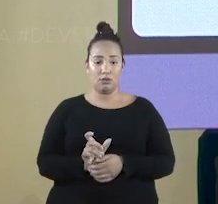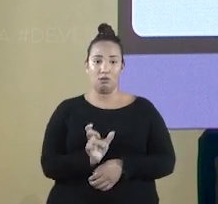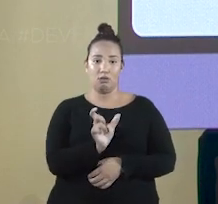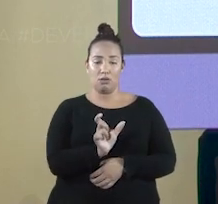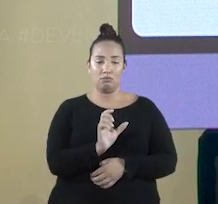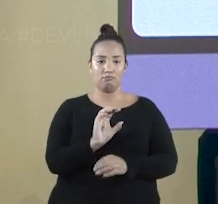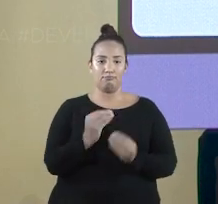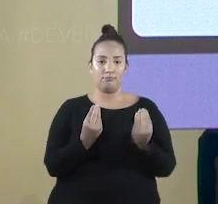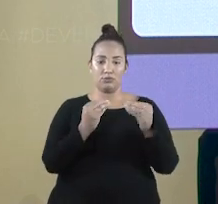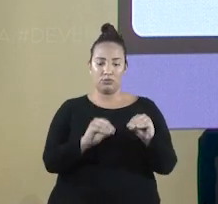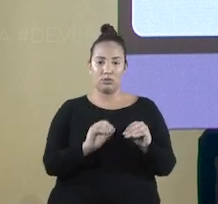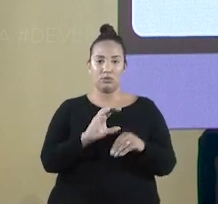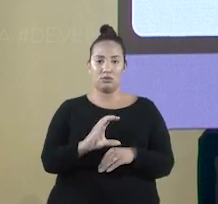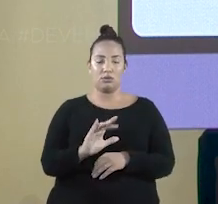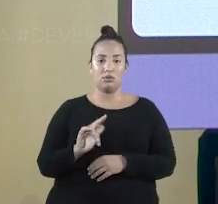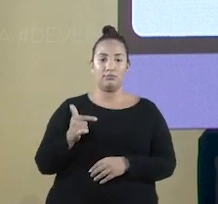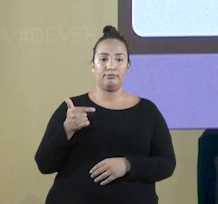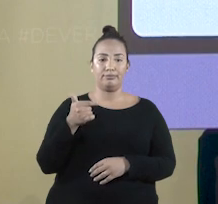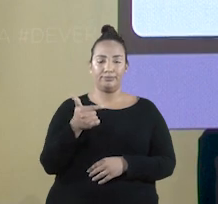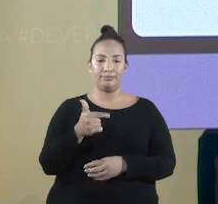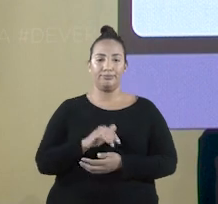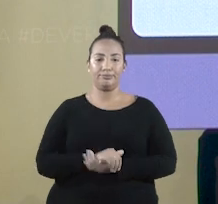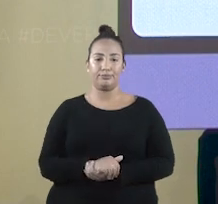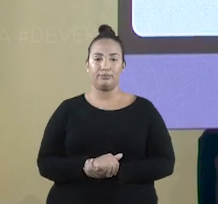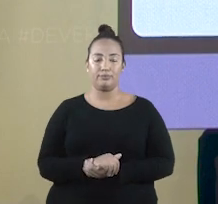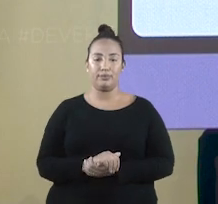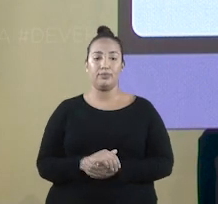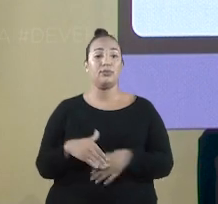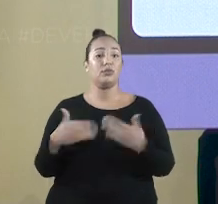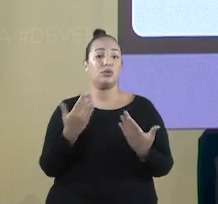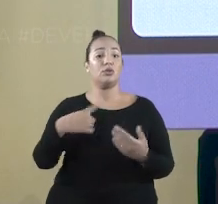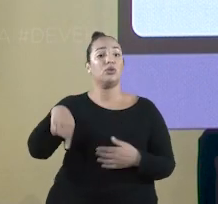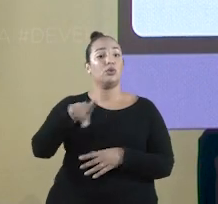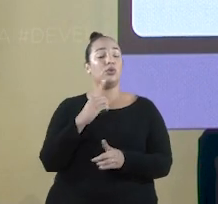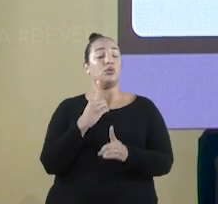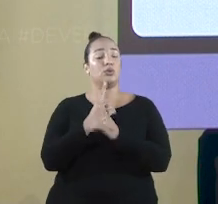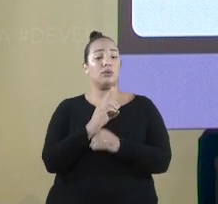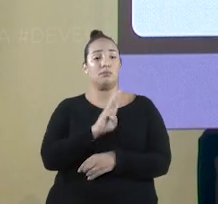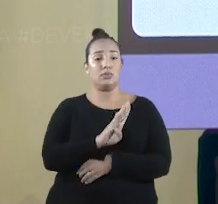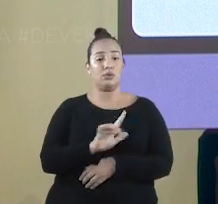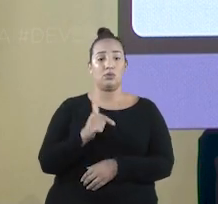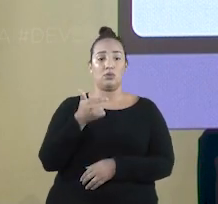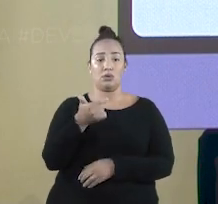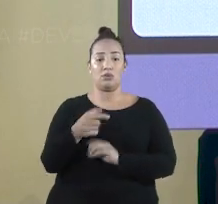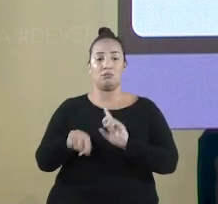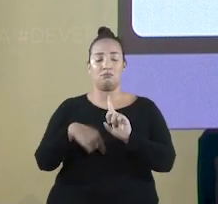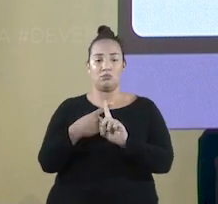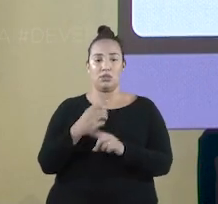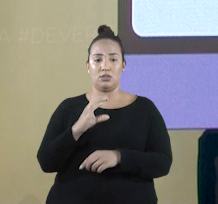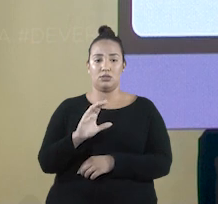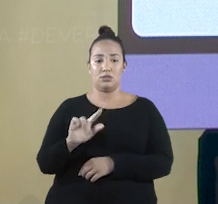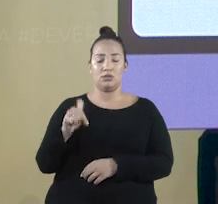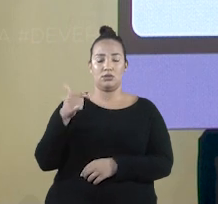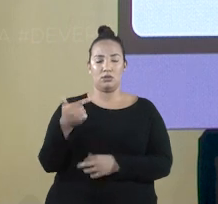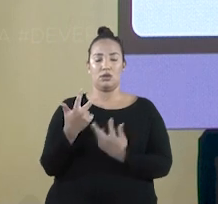adicionei c², ok? Então, encontraremos b² mais c² é